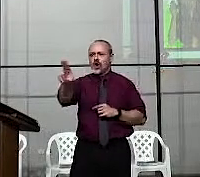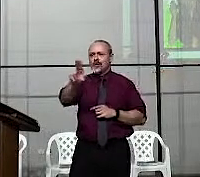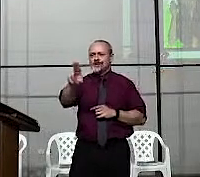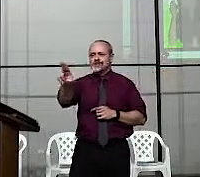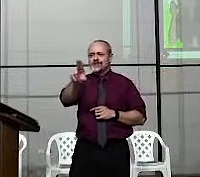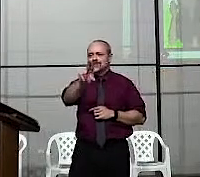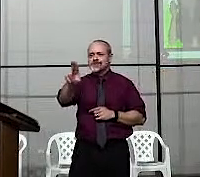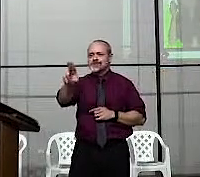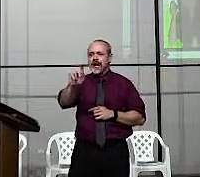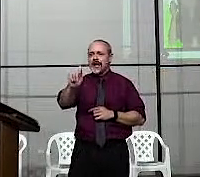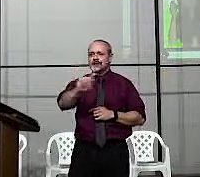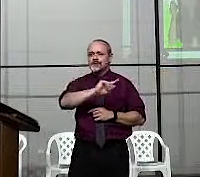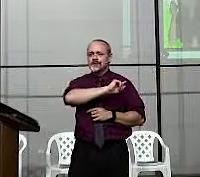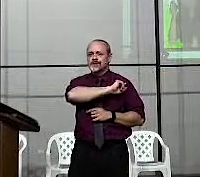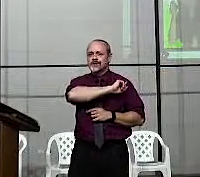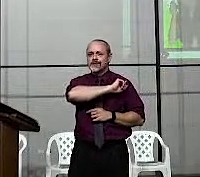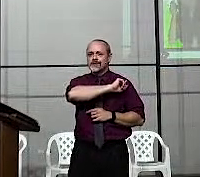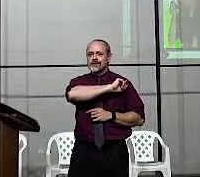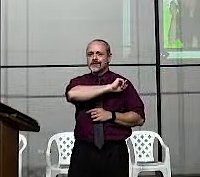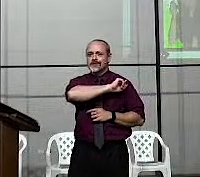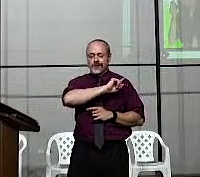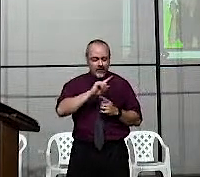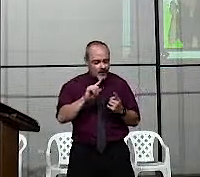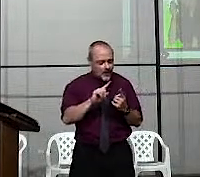os nomes? Quem?